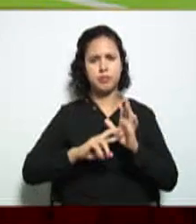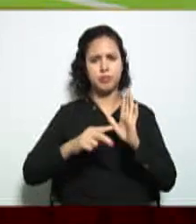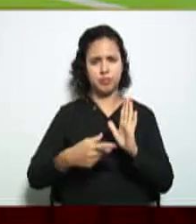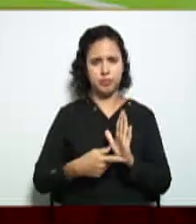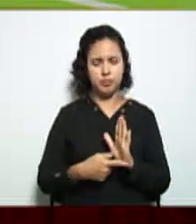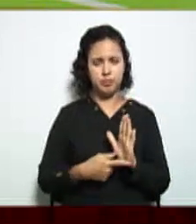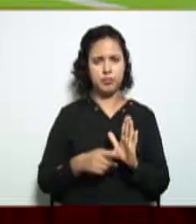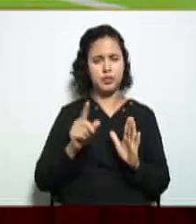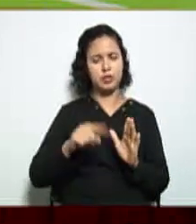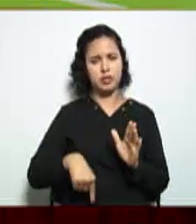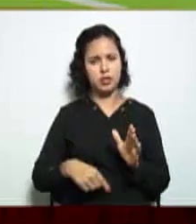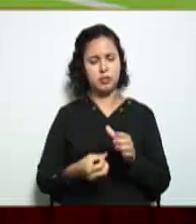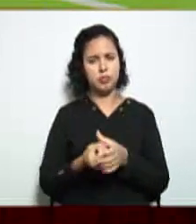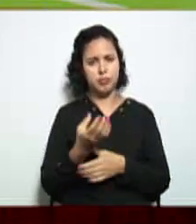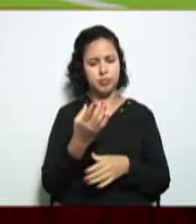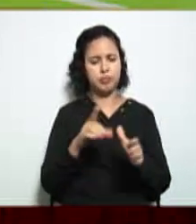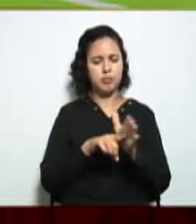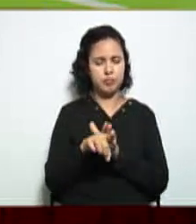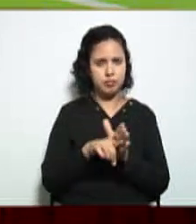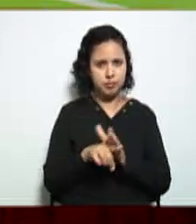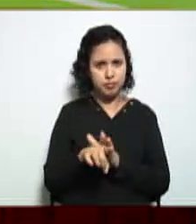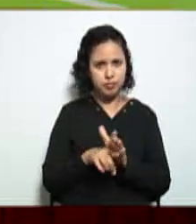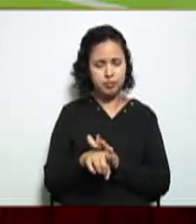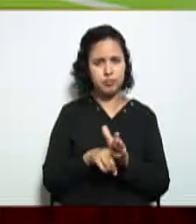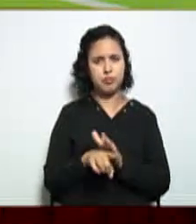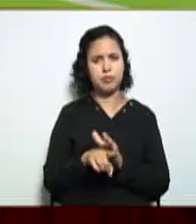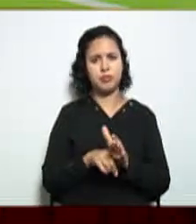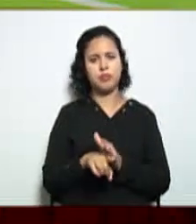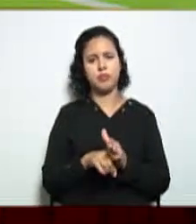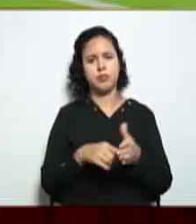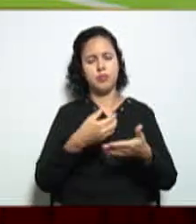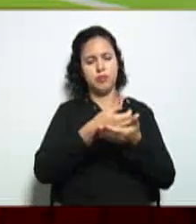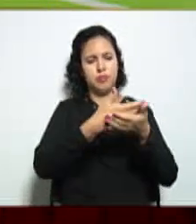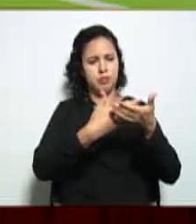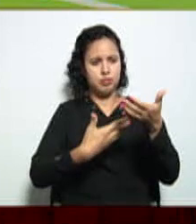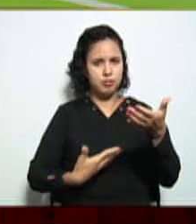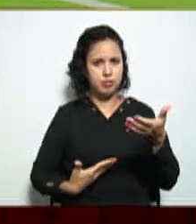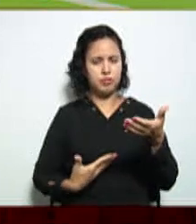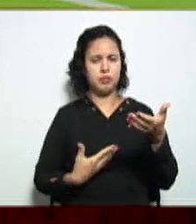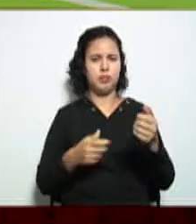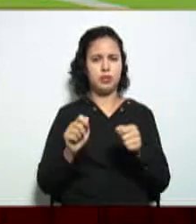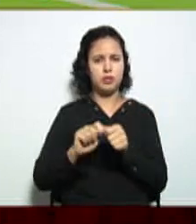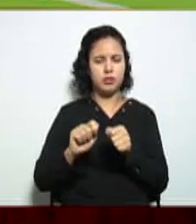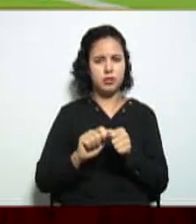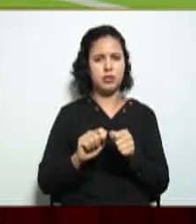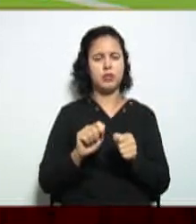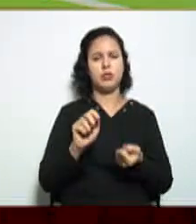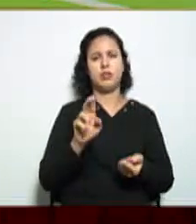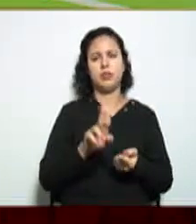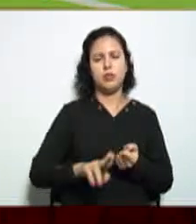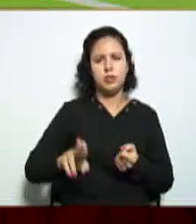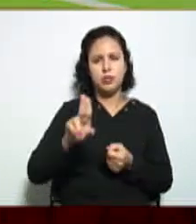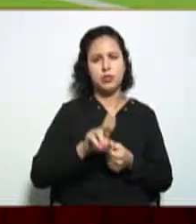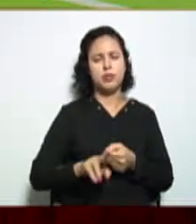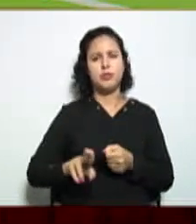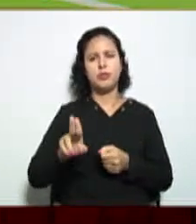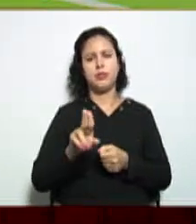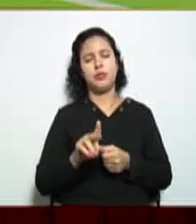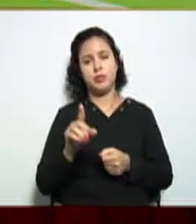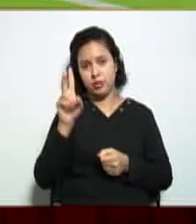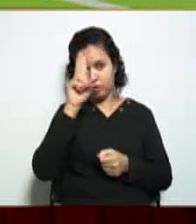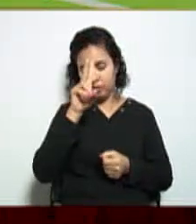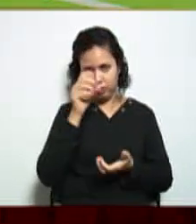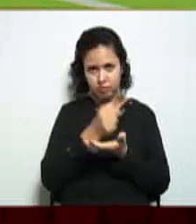Ele é produzido por uma pesquisa em que você faz um formulário, que você aplica, que você testa. Lembra da